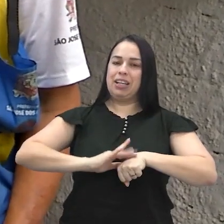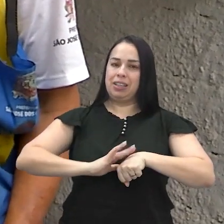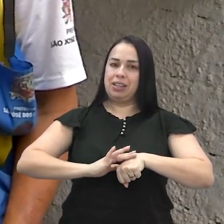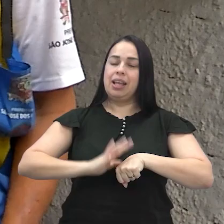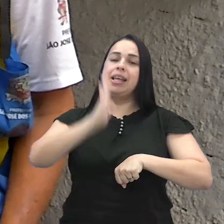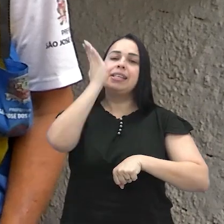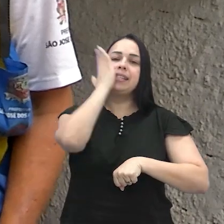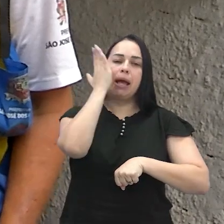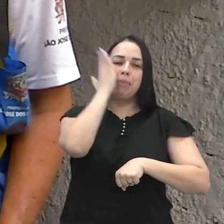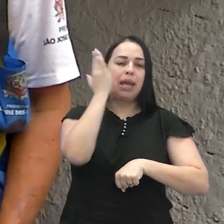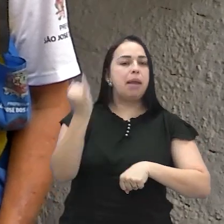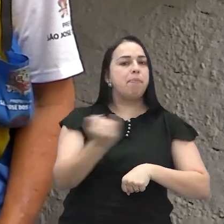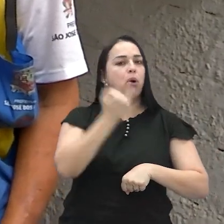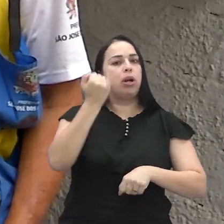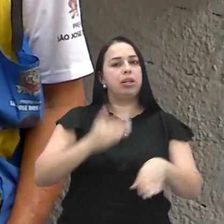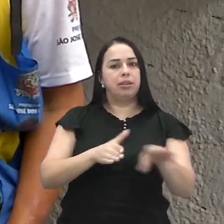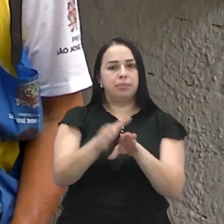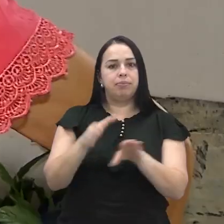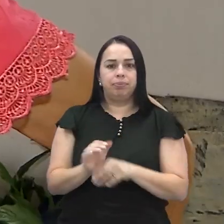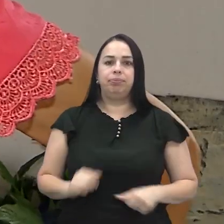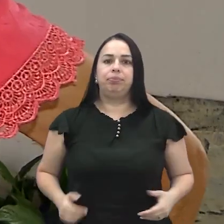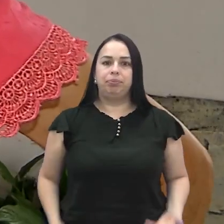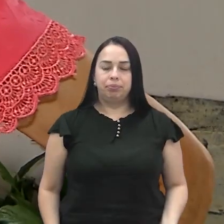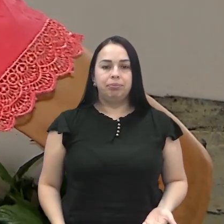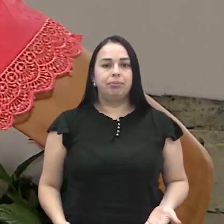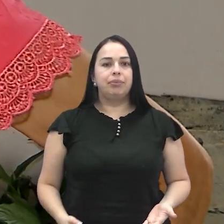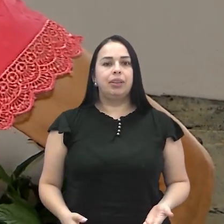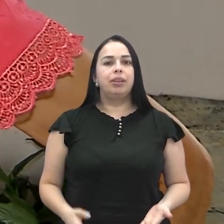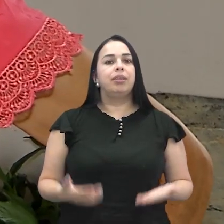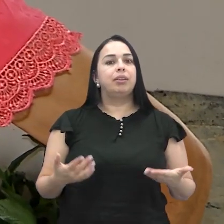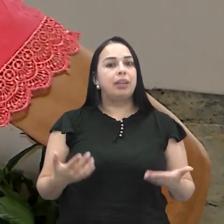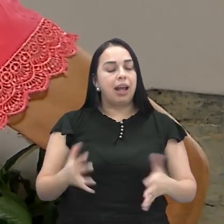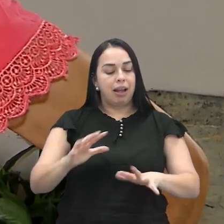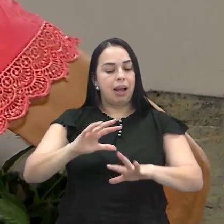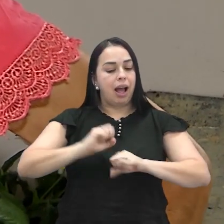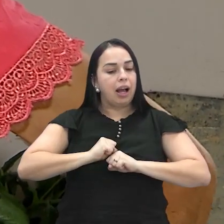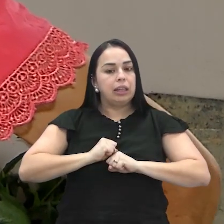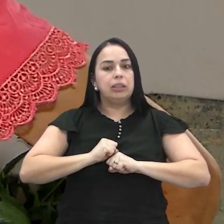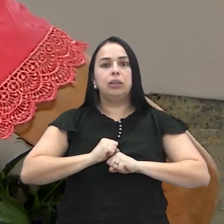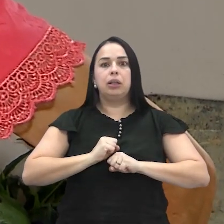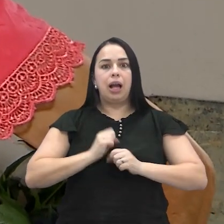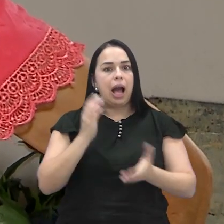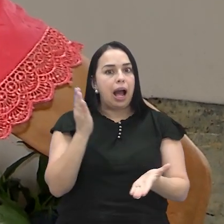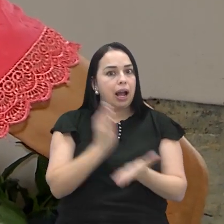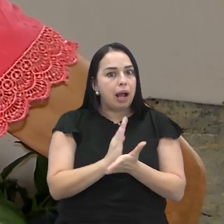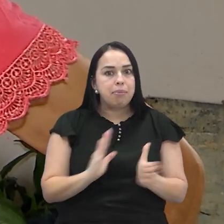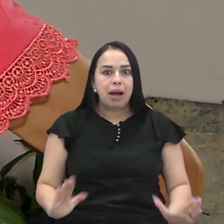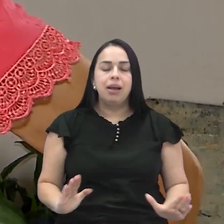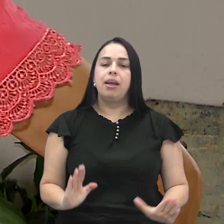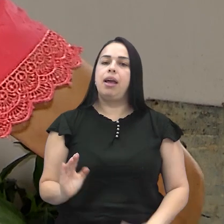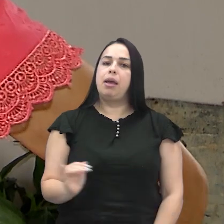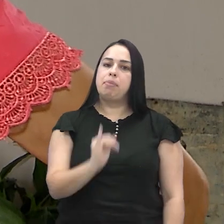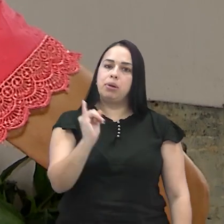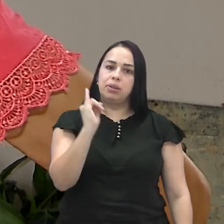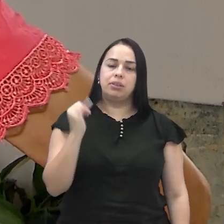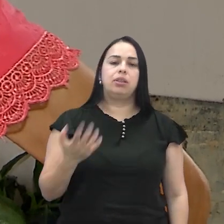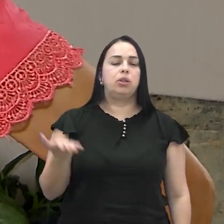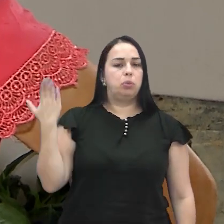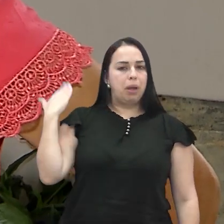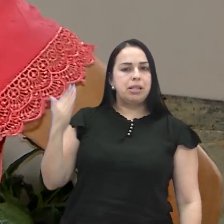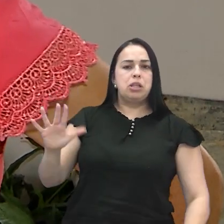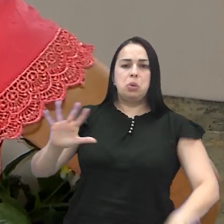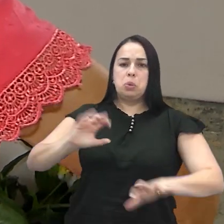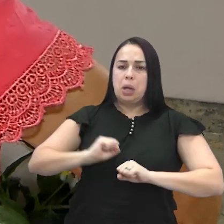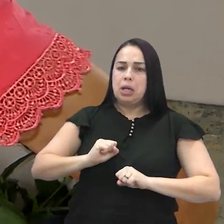é importante redobrar a atenção. Meu filho, combater a dengue para nós é tudo na vida. Porque eu peguei dengue, eu sei como